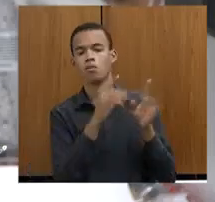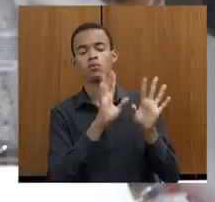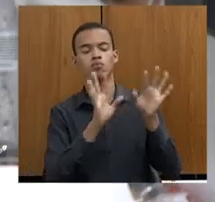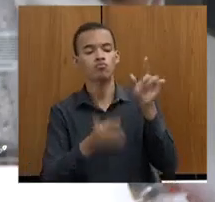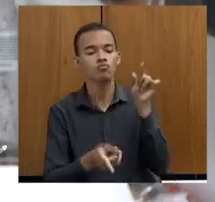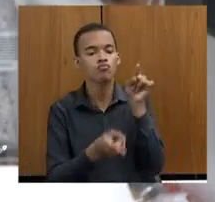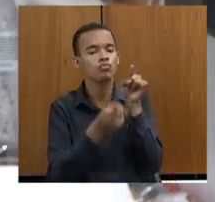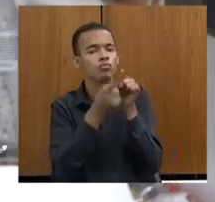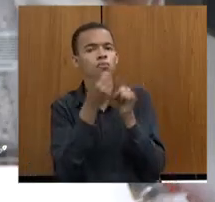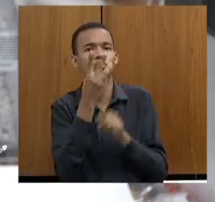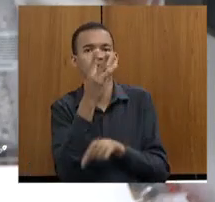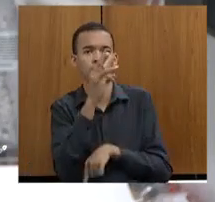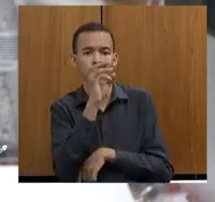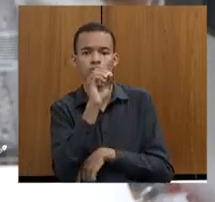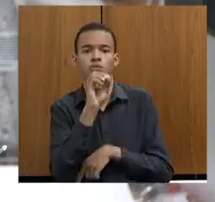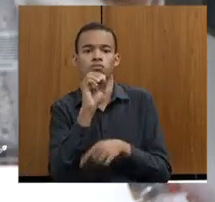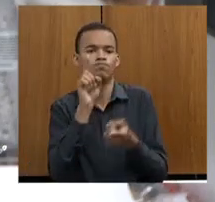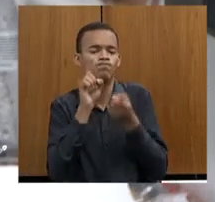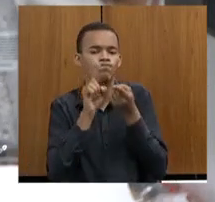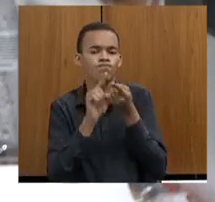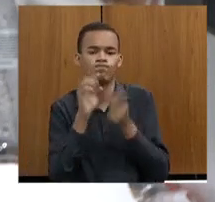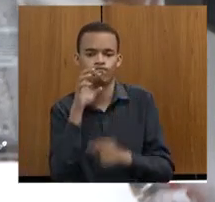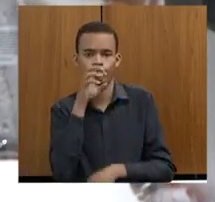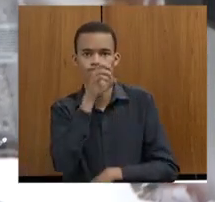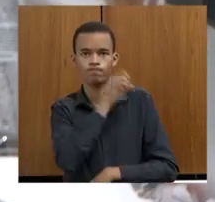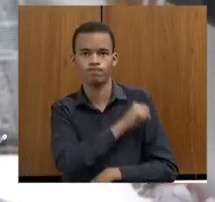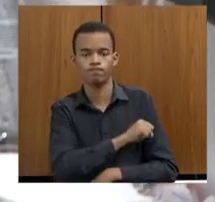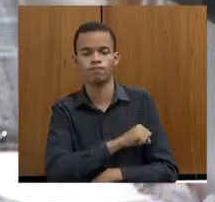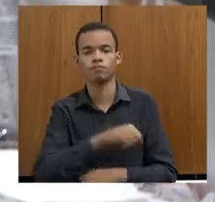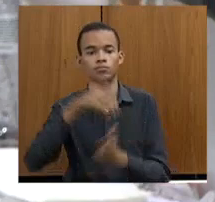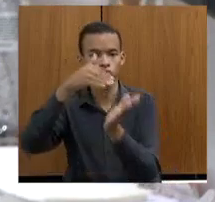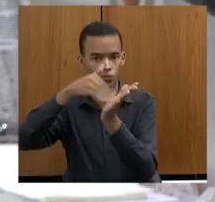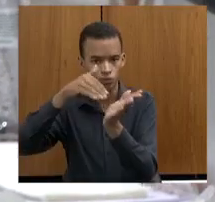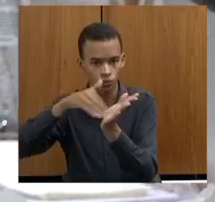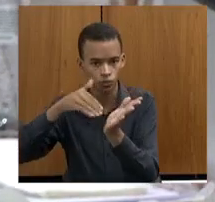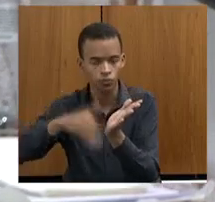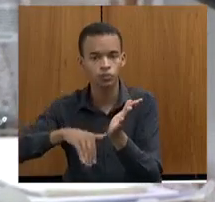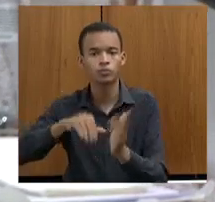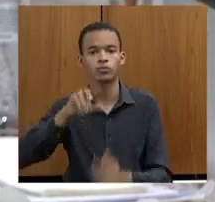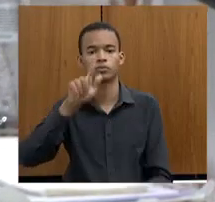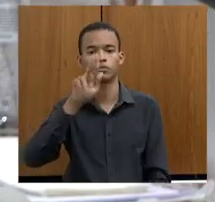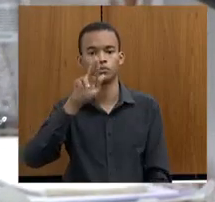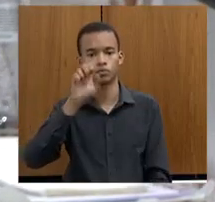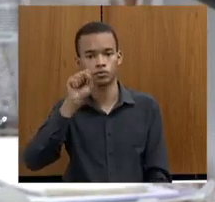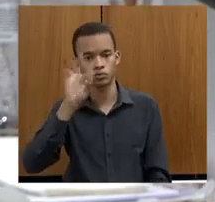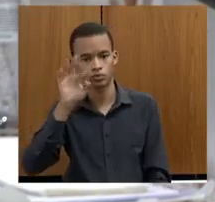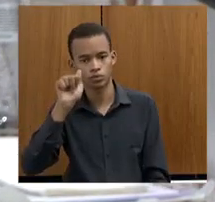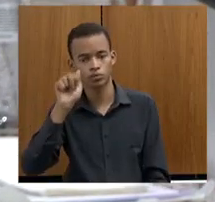igoreto secretária Luiza Barreto secretário Gustavo Barbosa